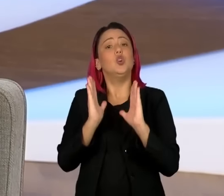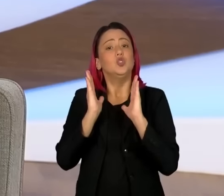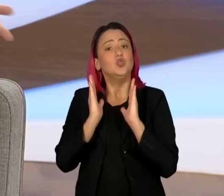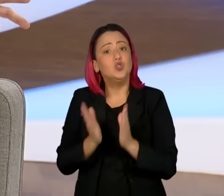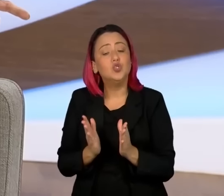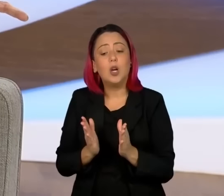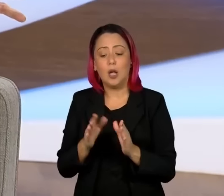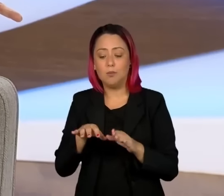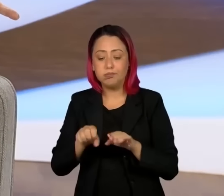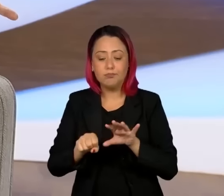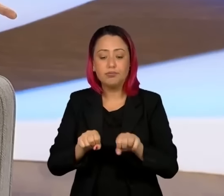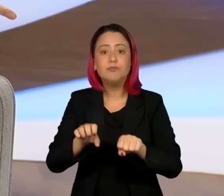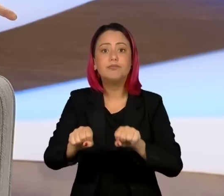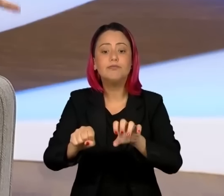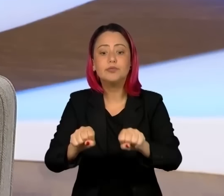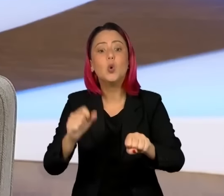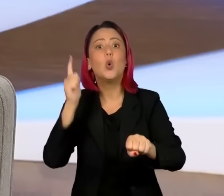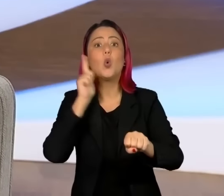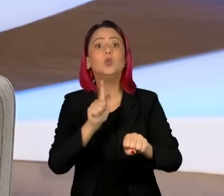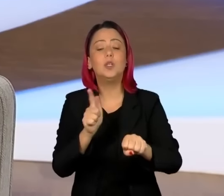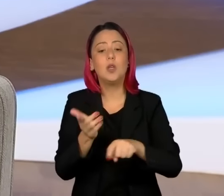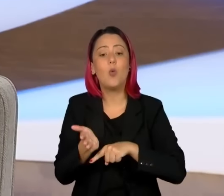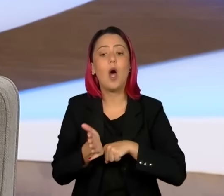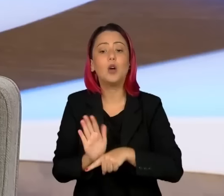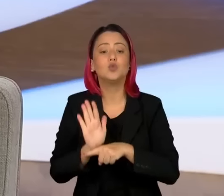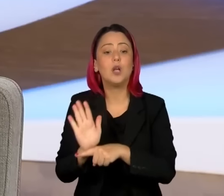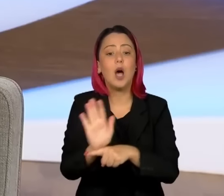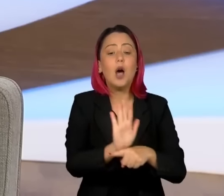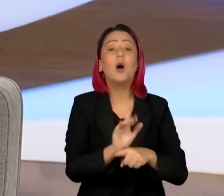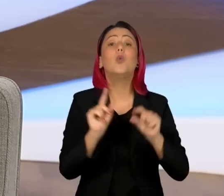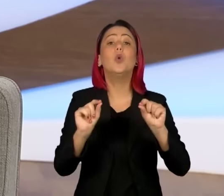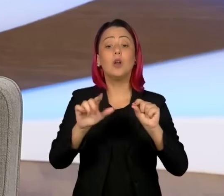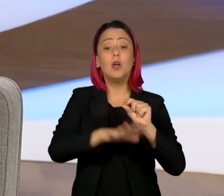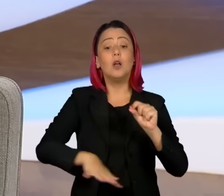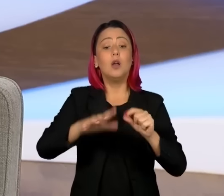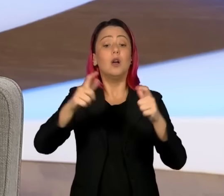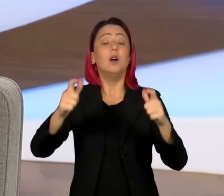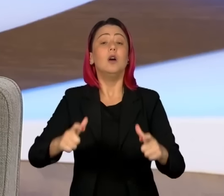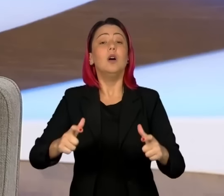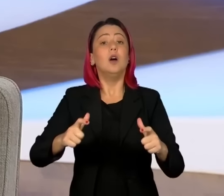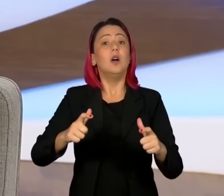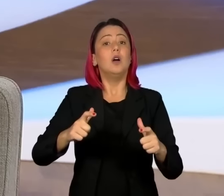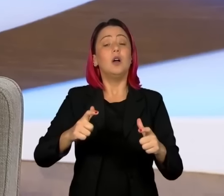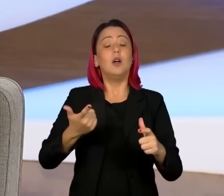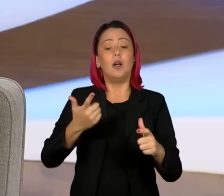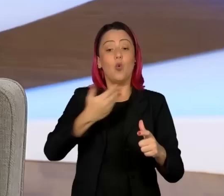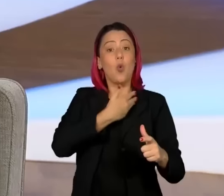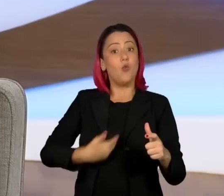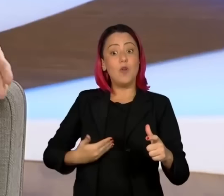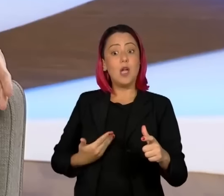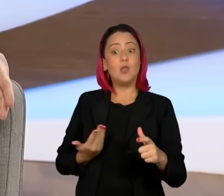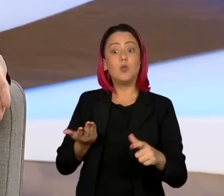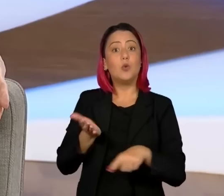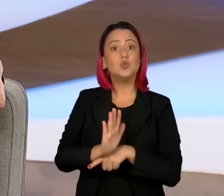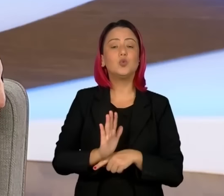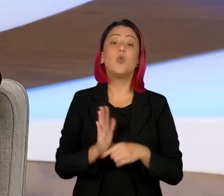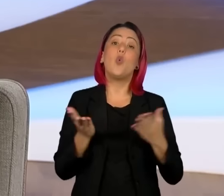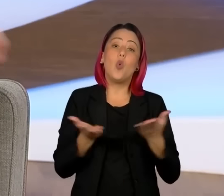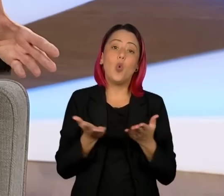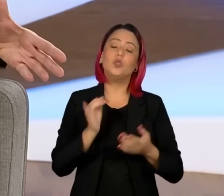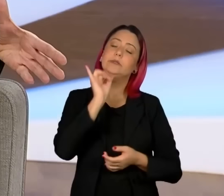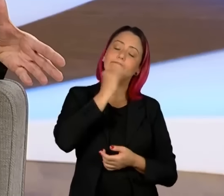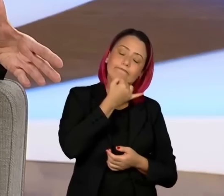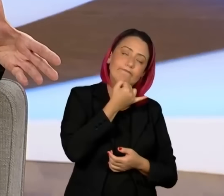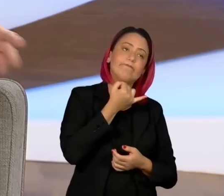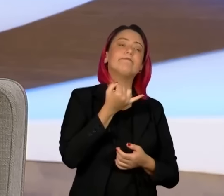onde o estado faltou sim você me perguntar eu eu acho triste que demonizam as